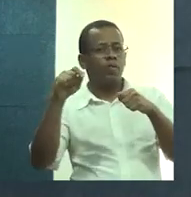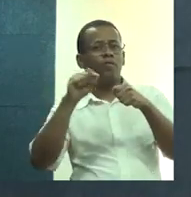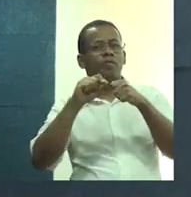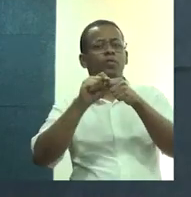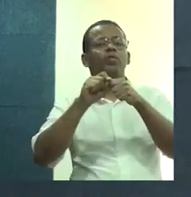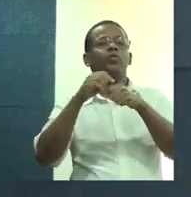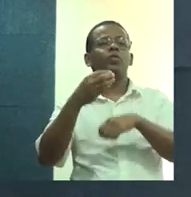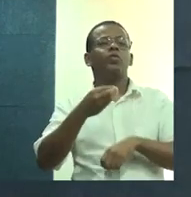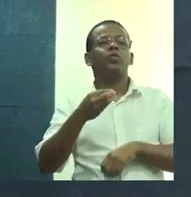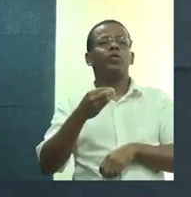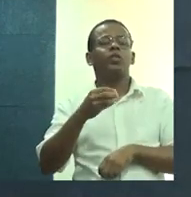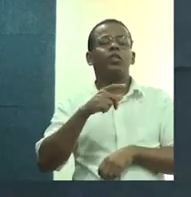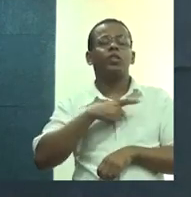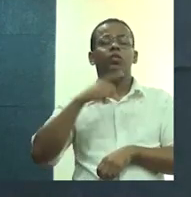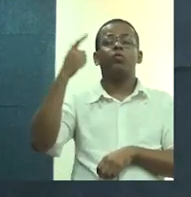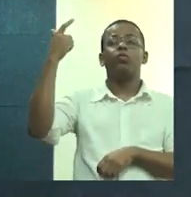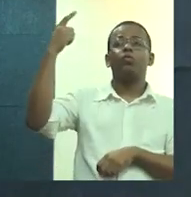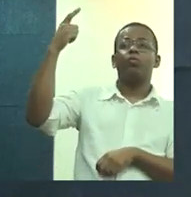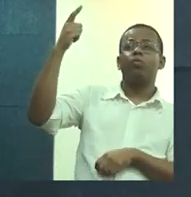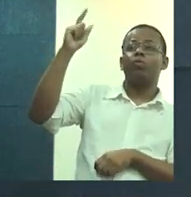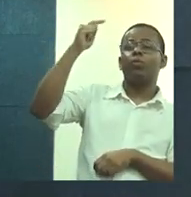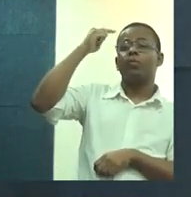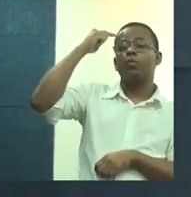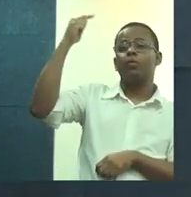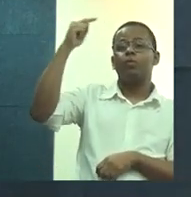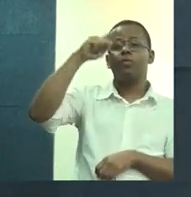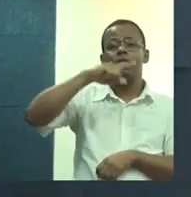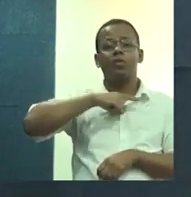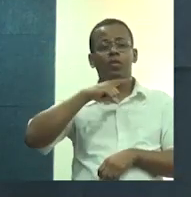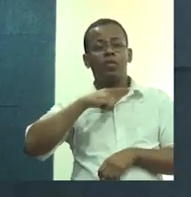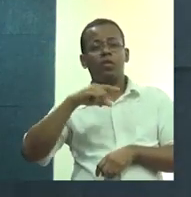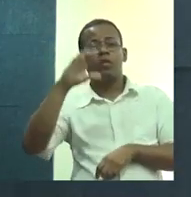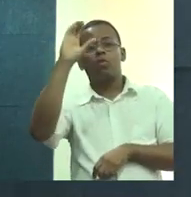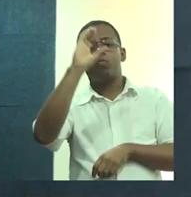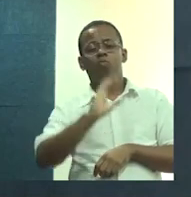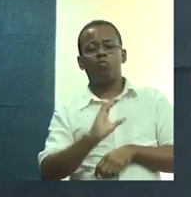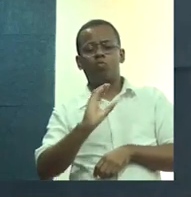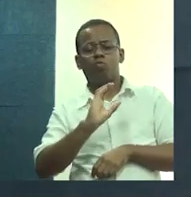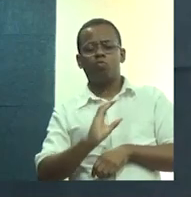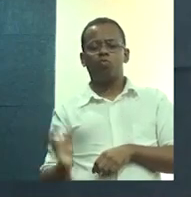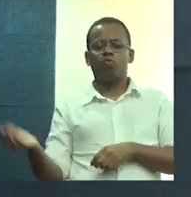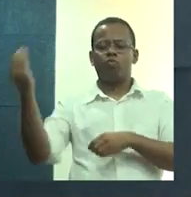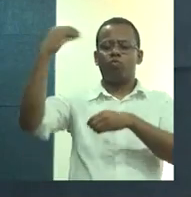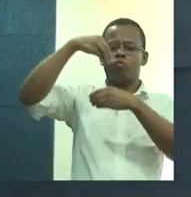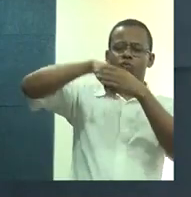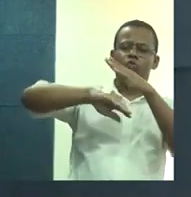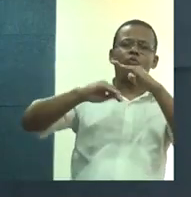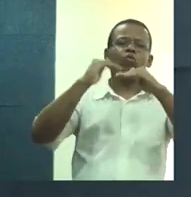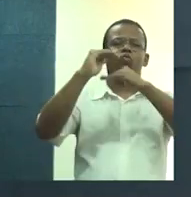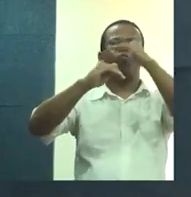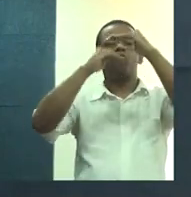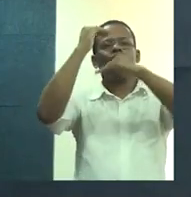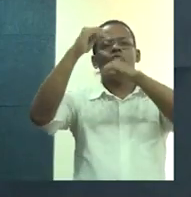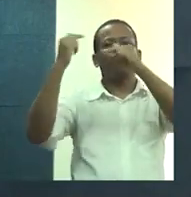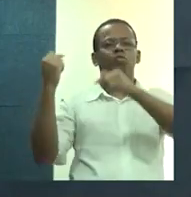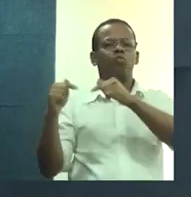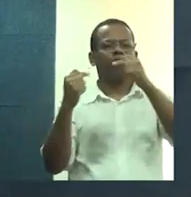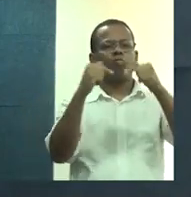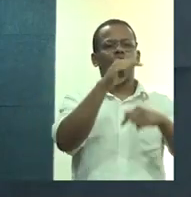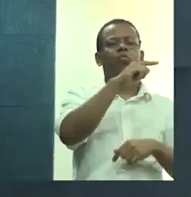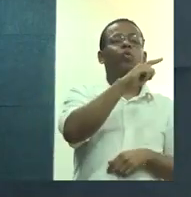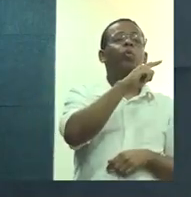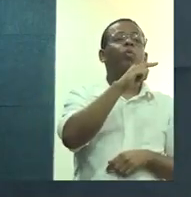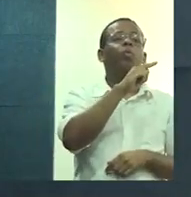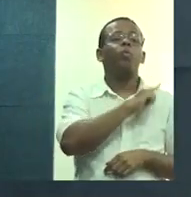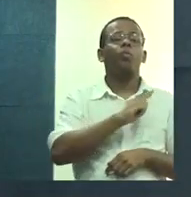uma participação social com outra lógica com a lógica de realmente a gente incorporar essas essas pessoas na construção da política pública na construção